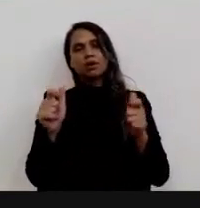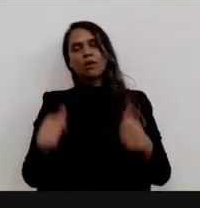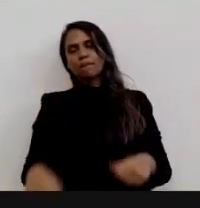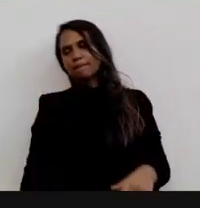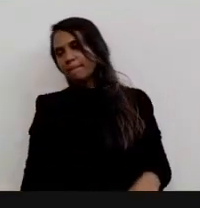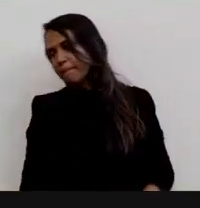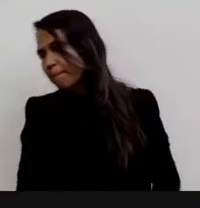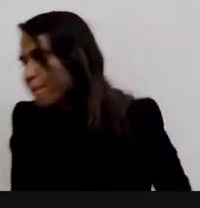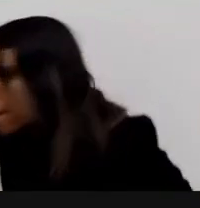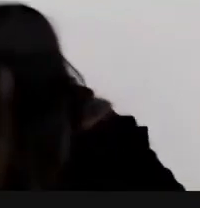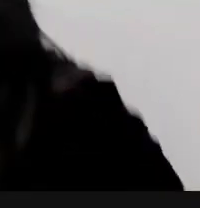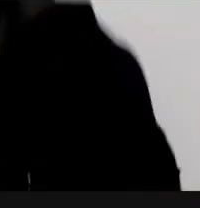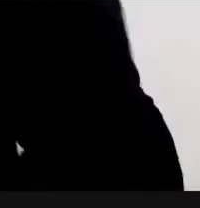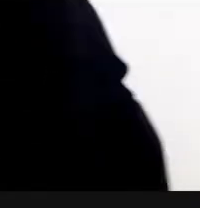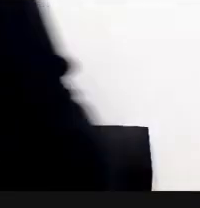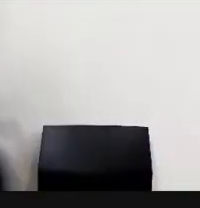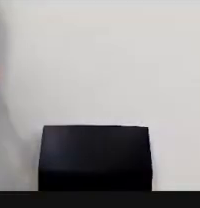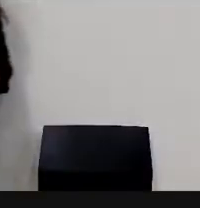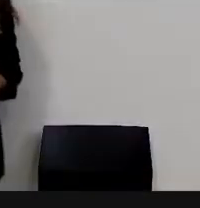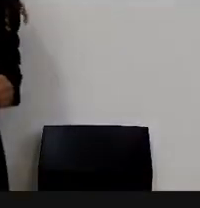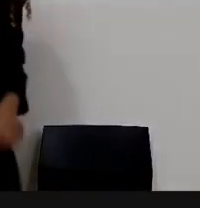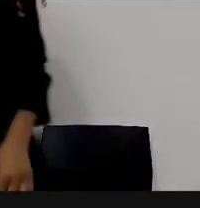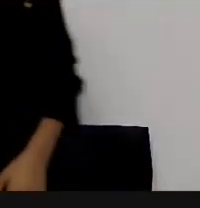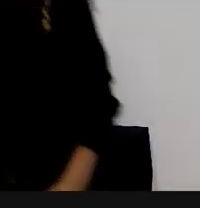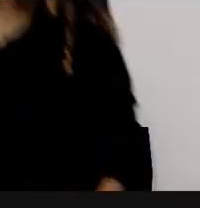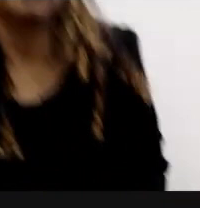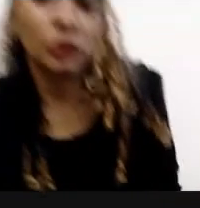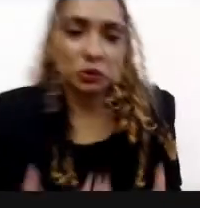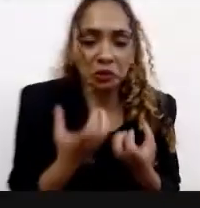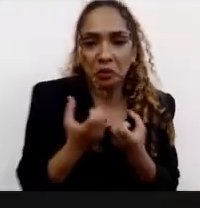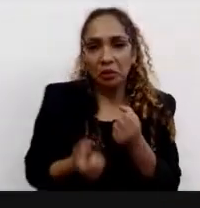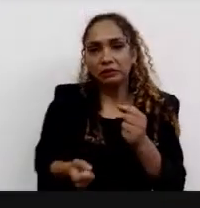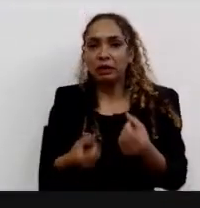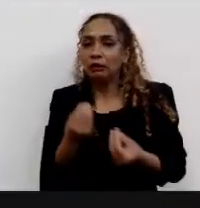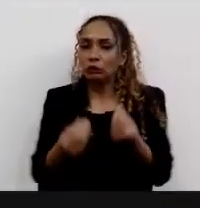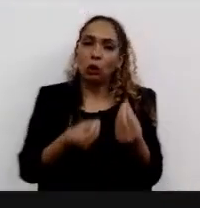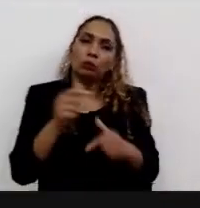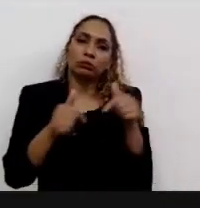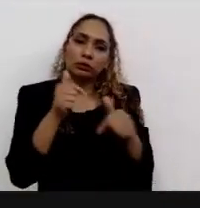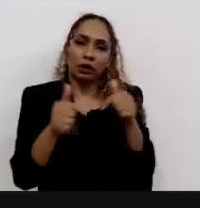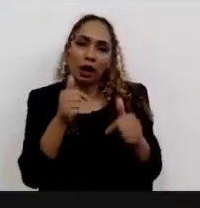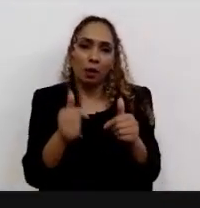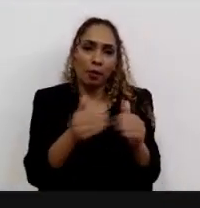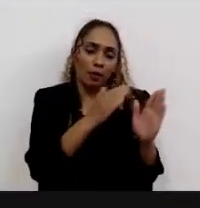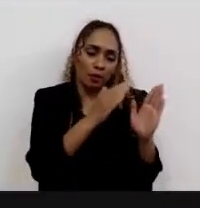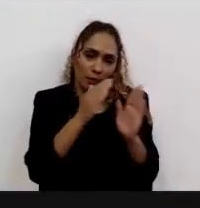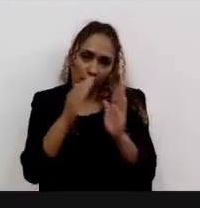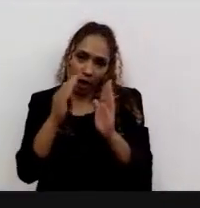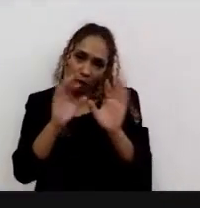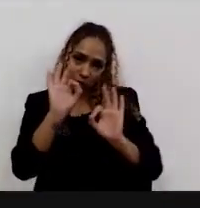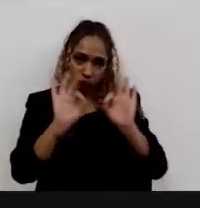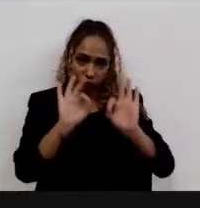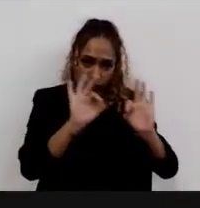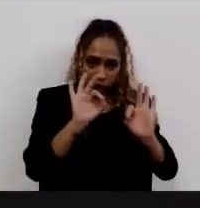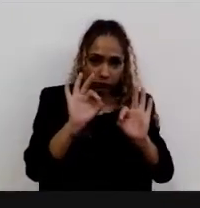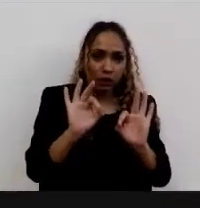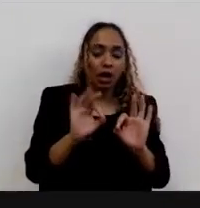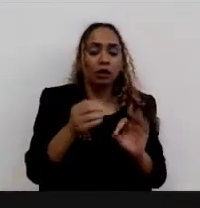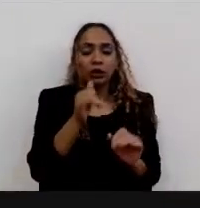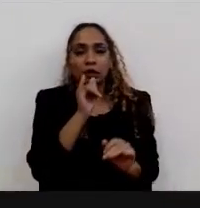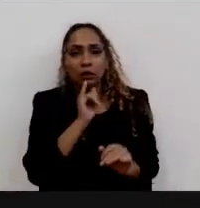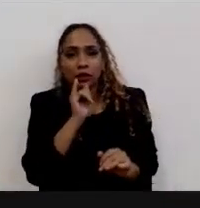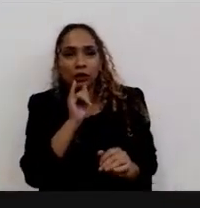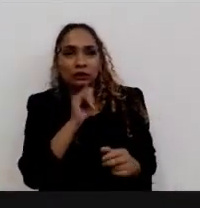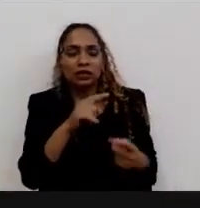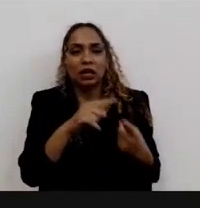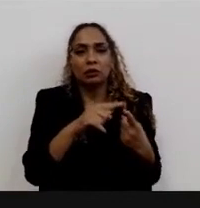não adota procedimentos realizados por meio de papel. O EDOC centralizou todos os nossos processos administrativos. E temos outros exemplos,